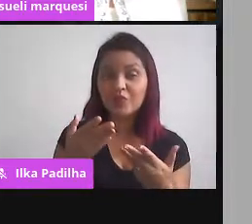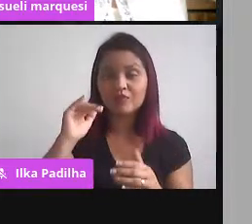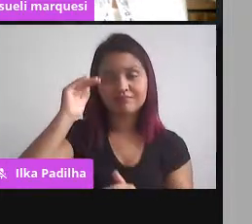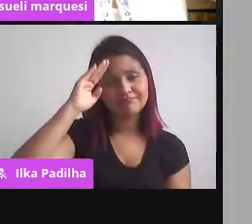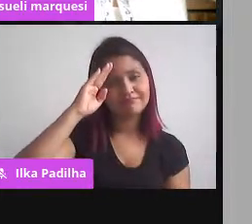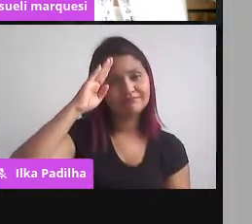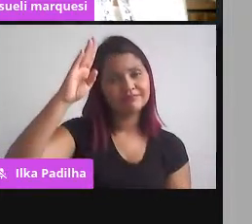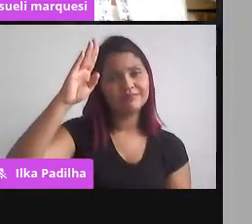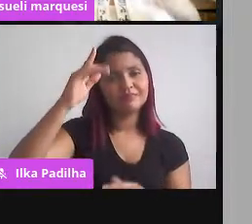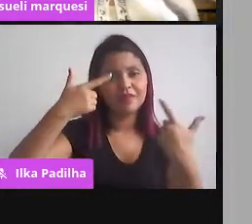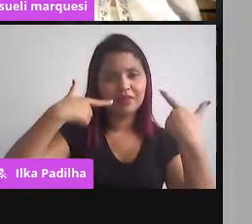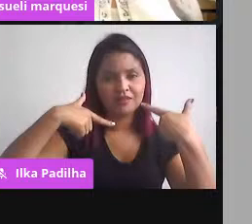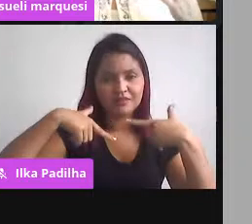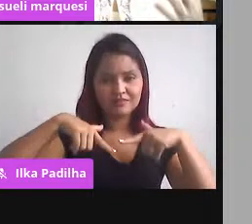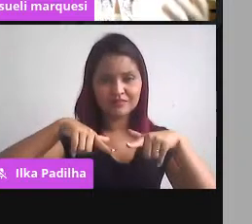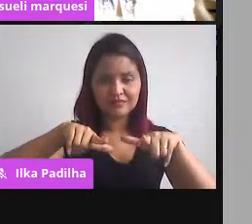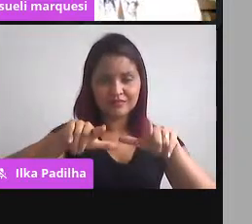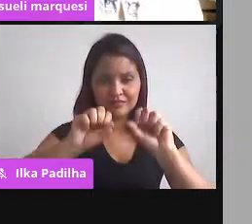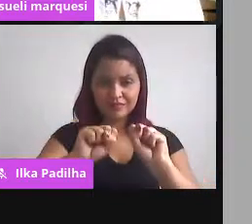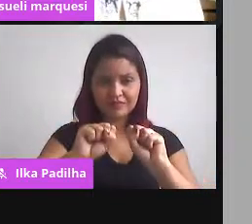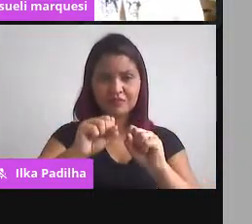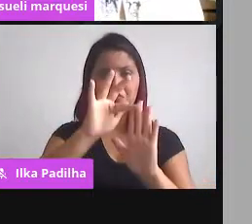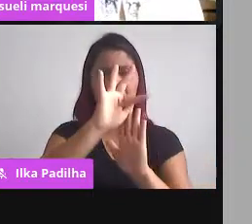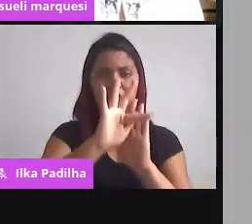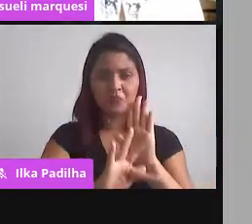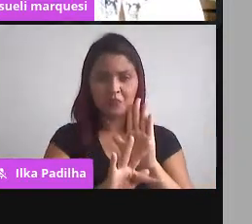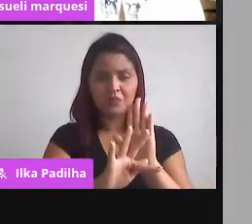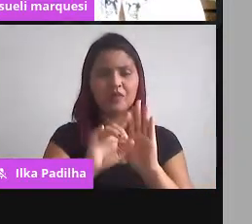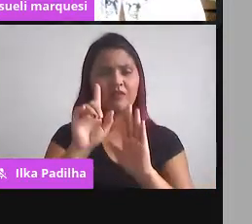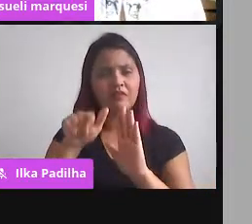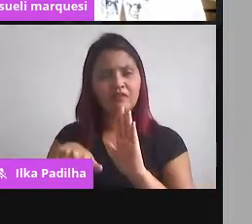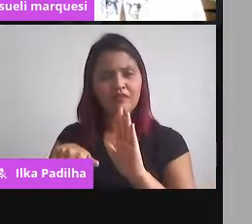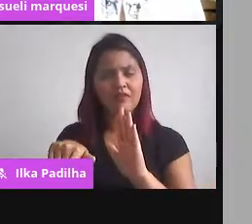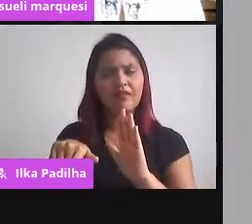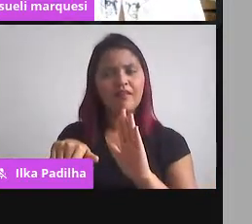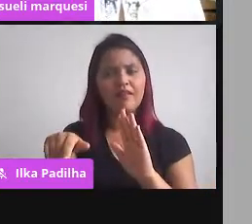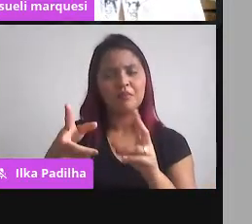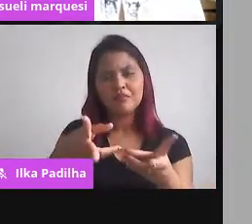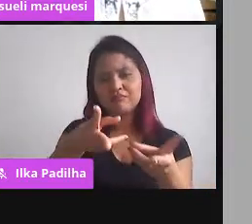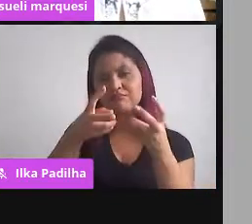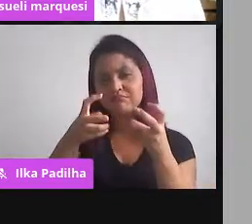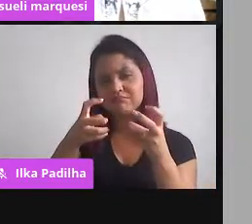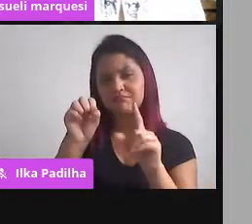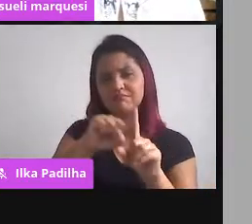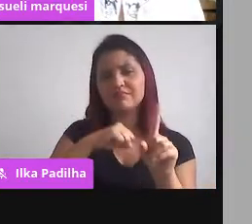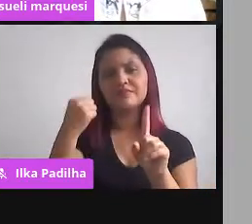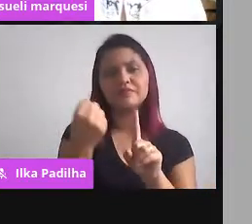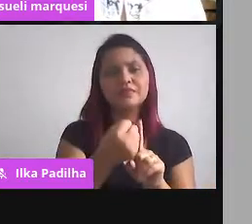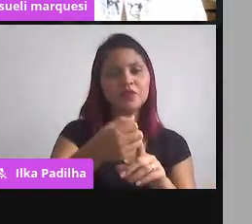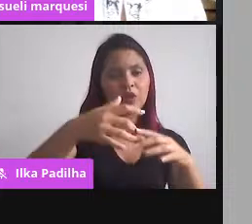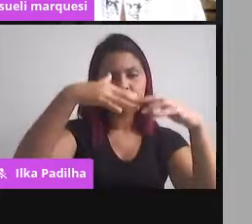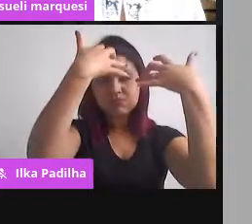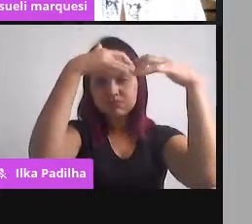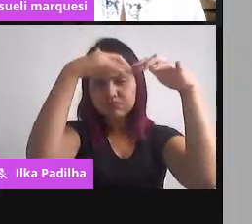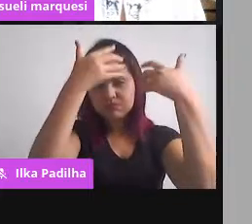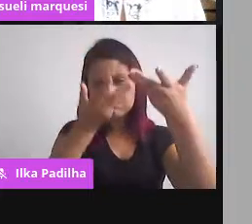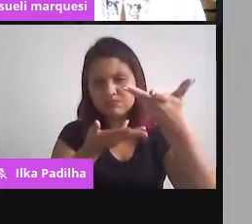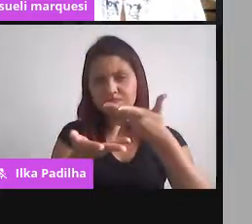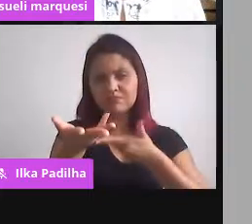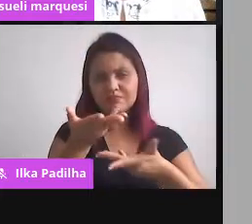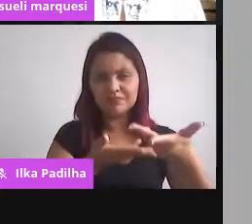linguística textual, que é essa visão sociocognitiva interacional, e eu fiz uma adaptação aqui de Rio